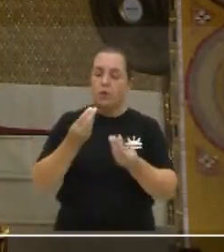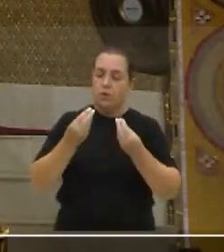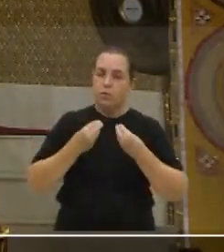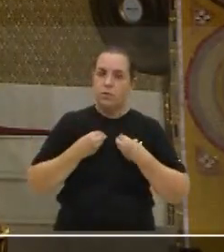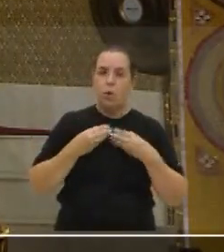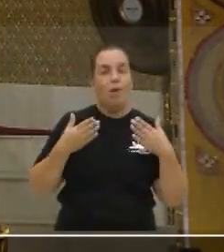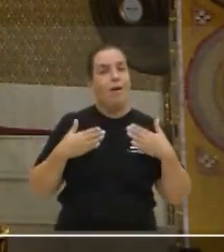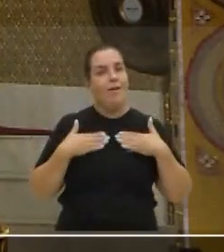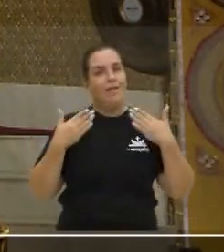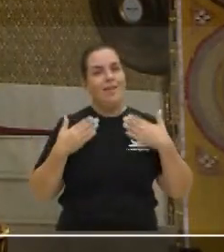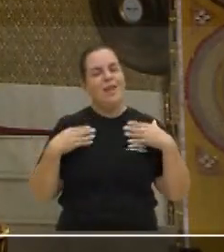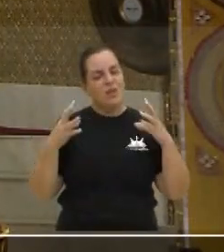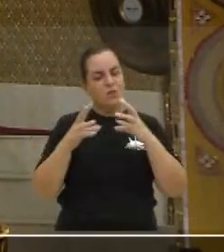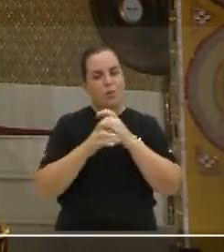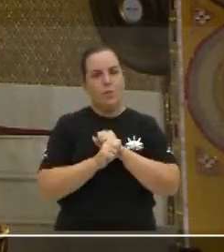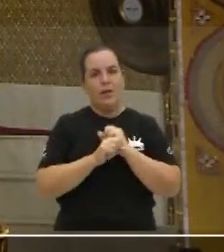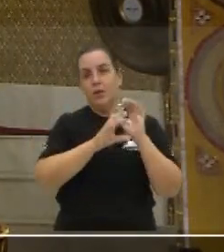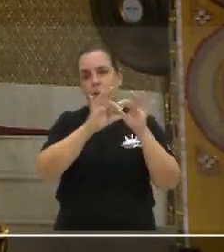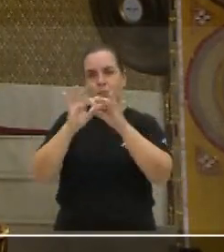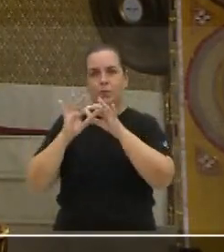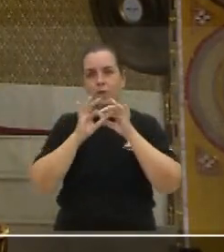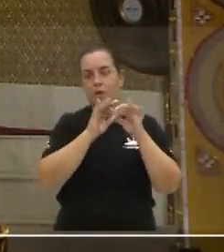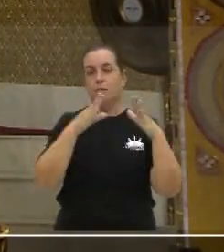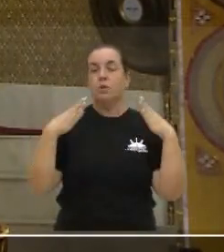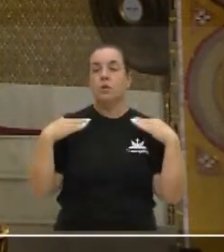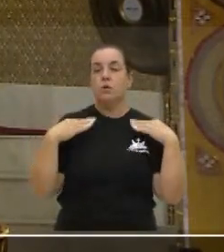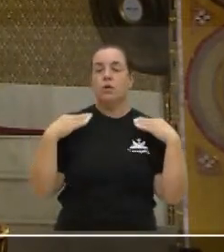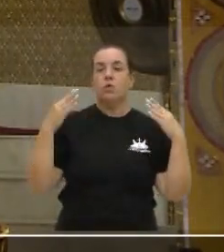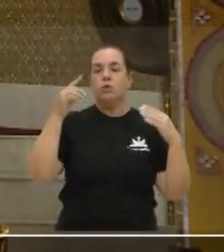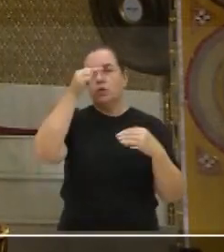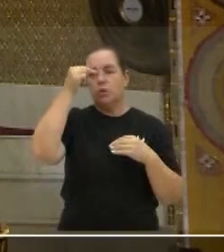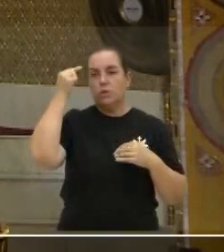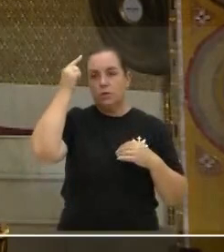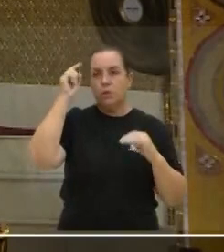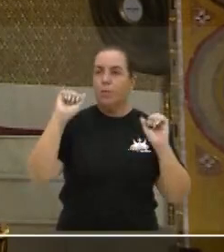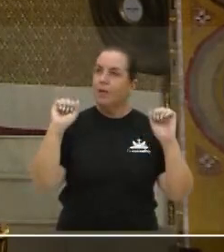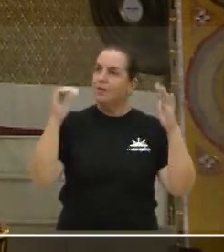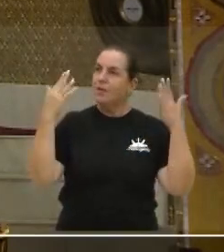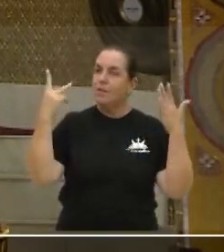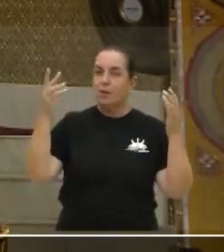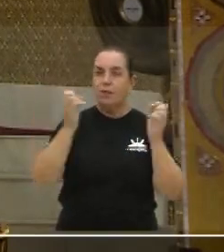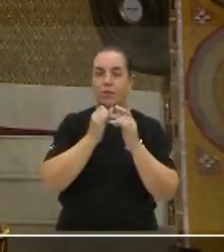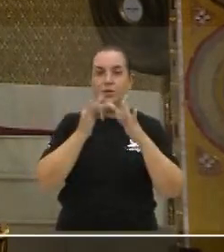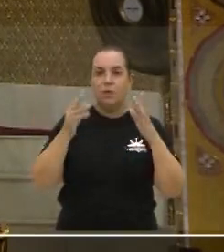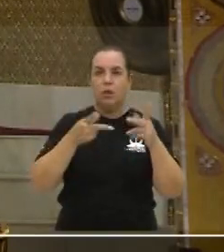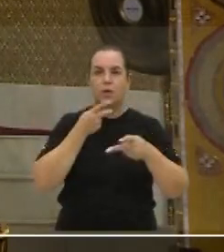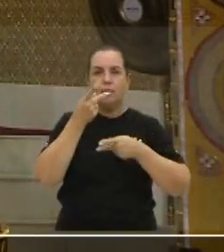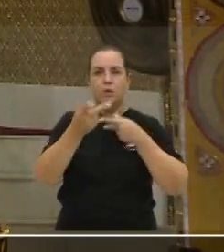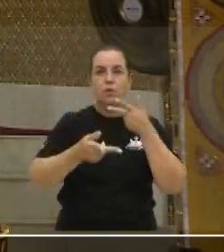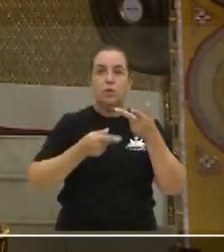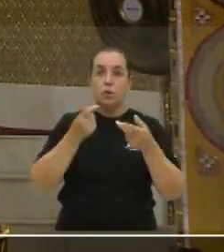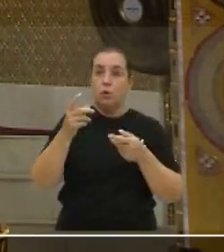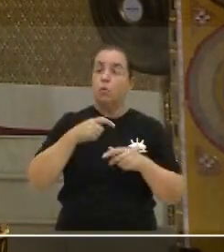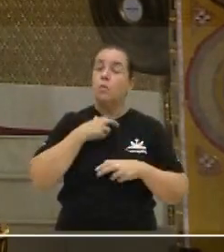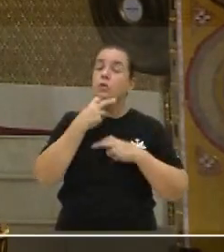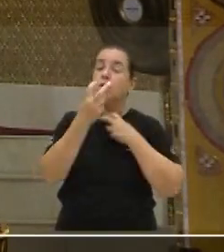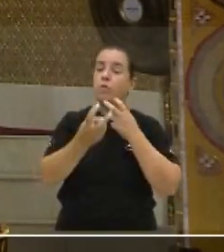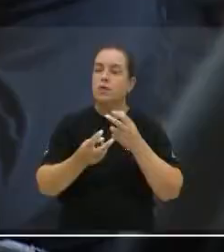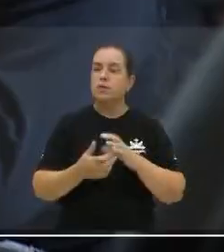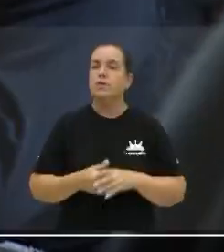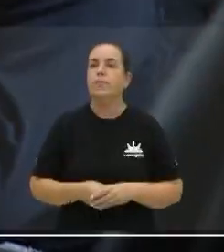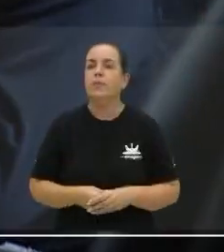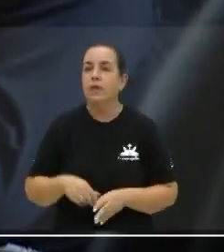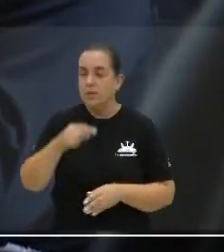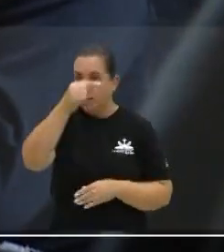pascal. Nós nos unimos aos anjos e todos os santos para celebrar a vossa glória, dizendo a uma só